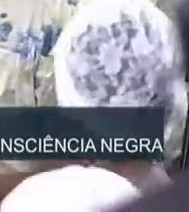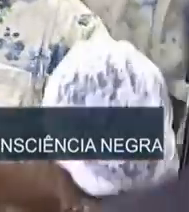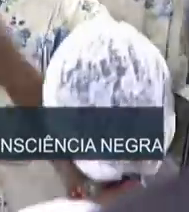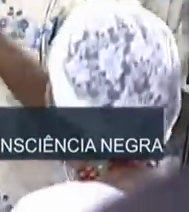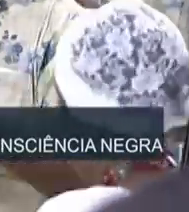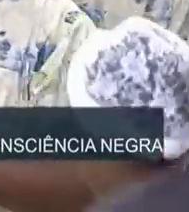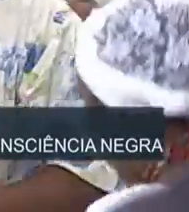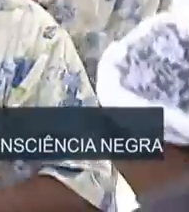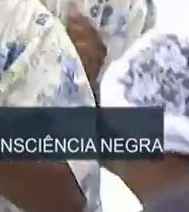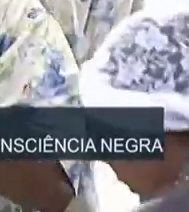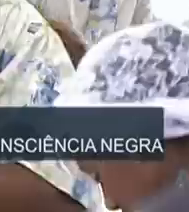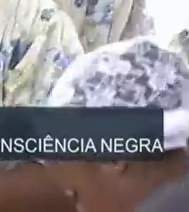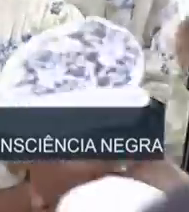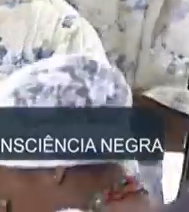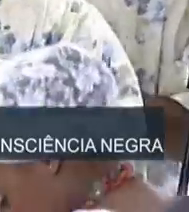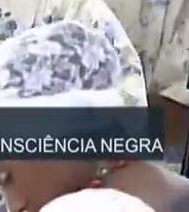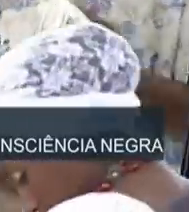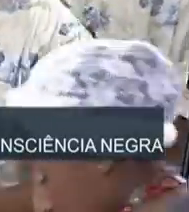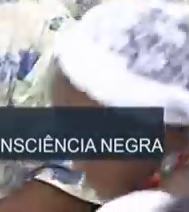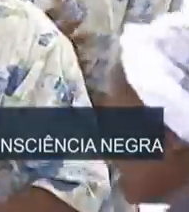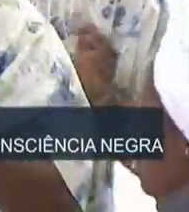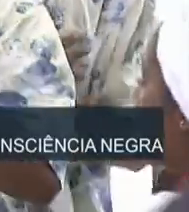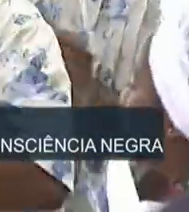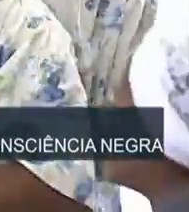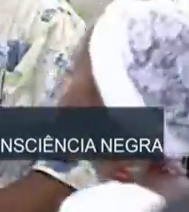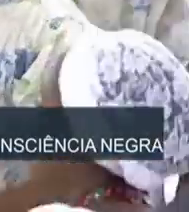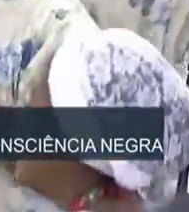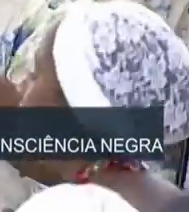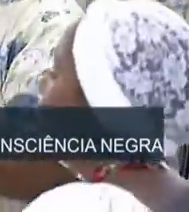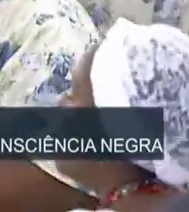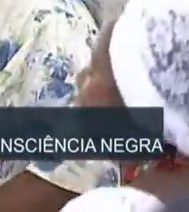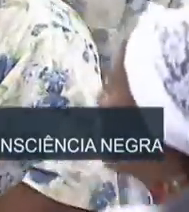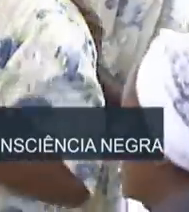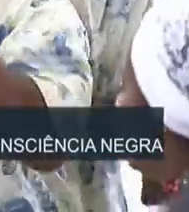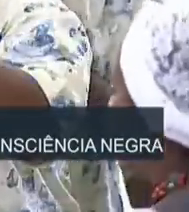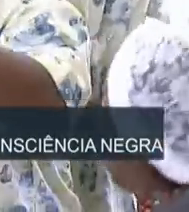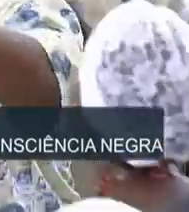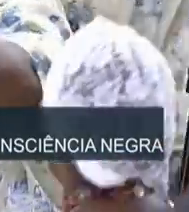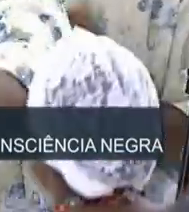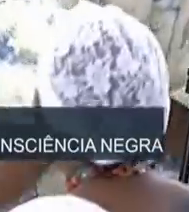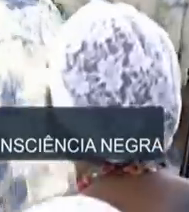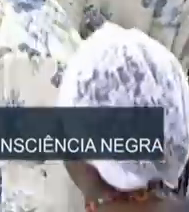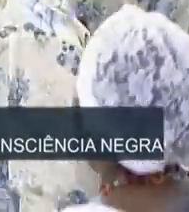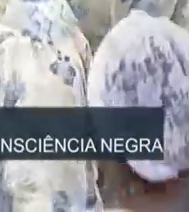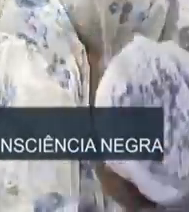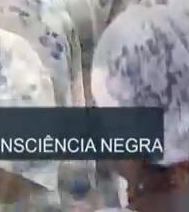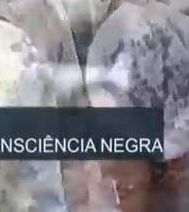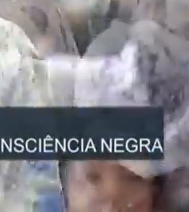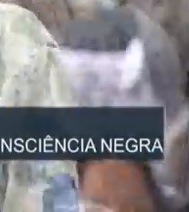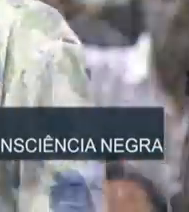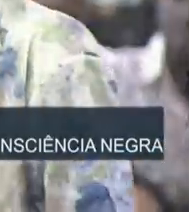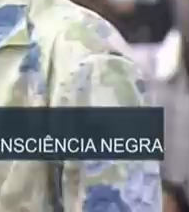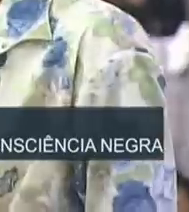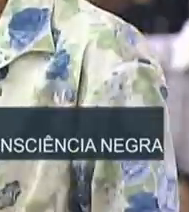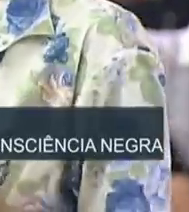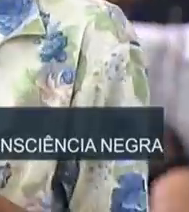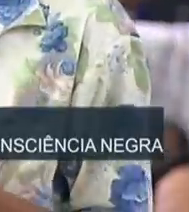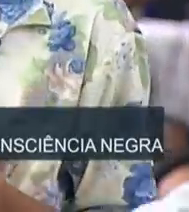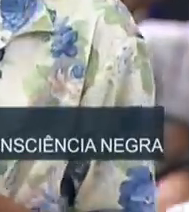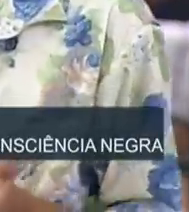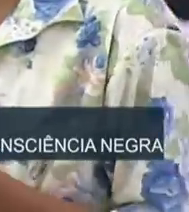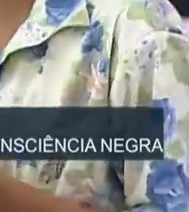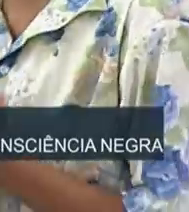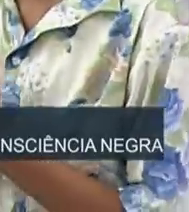bae bae eu fui na Festa do Santo e bae são vinin bae